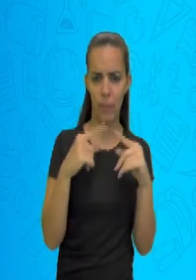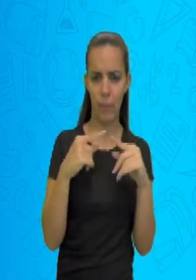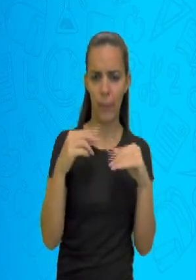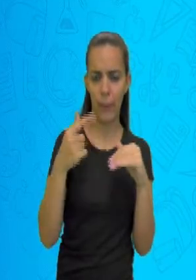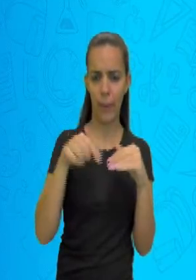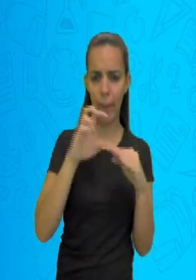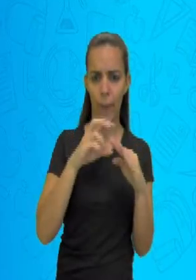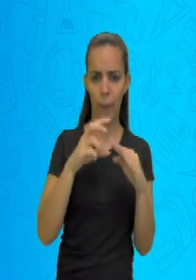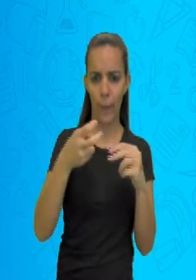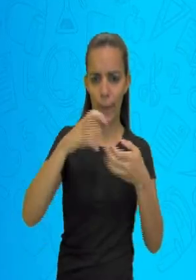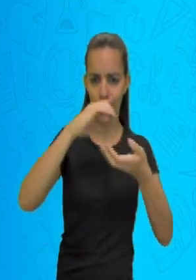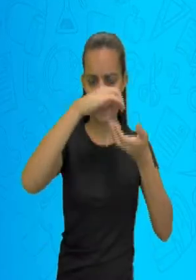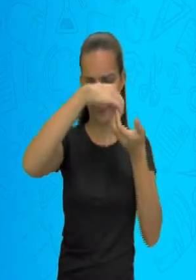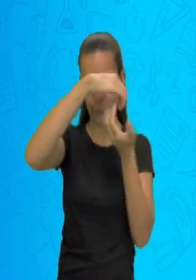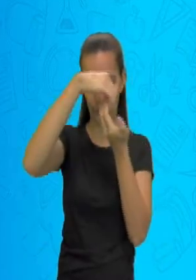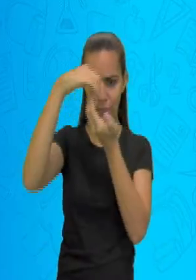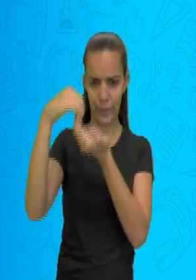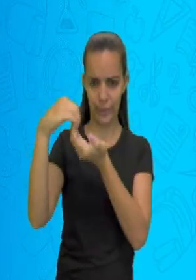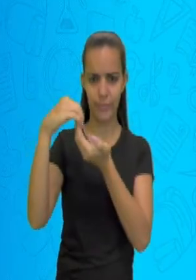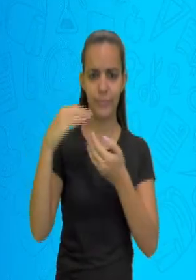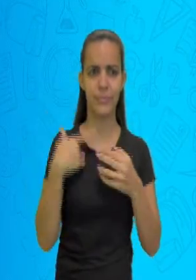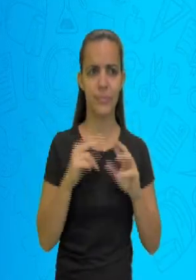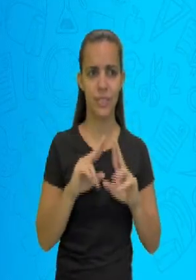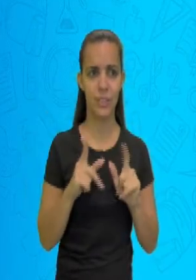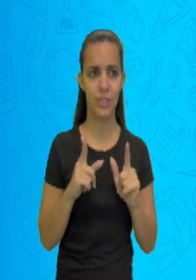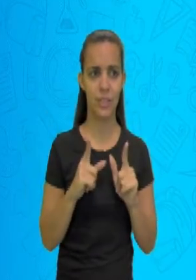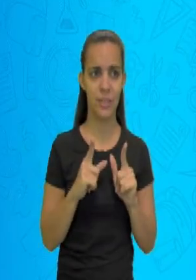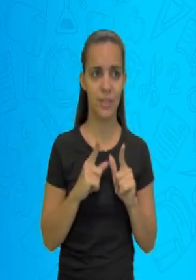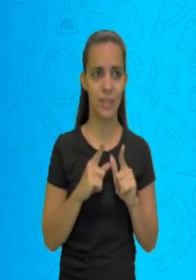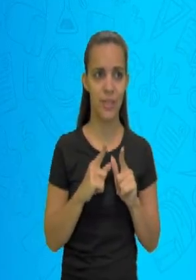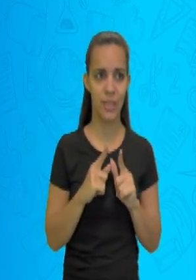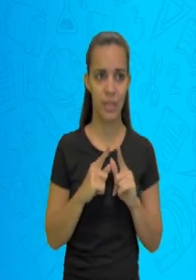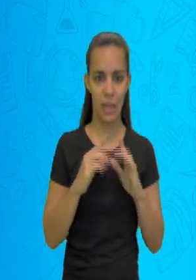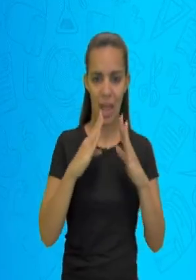que aqueles telhados são inclinados? É para que a neve não se